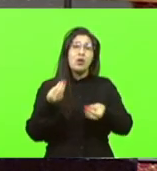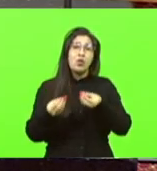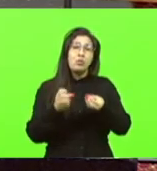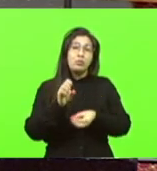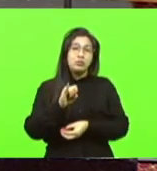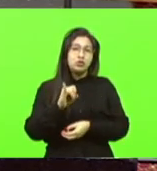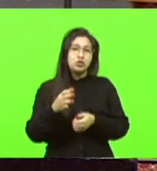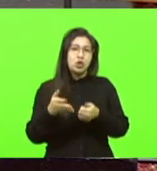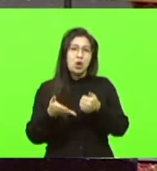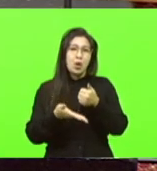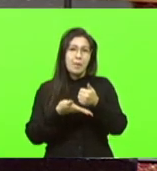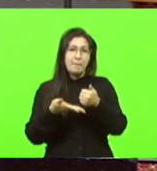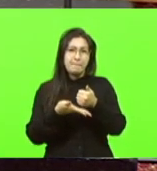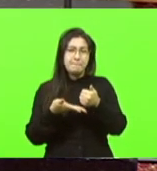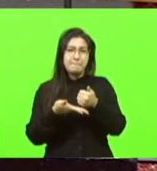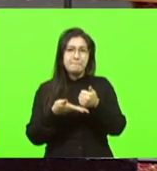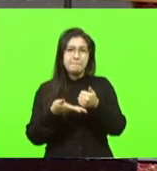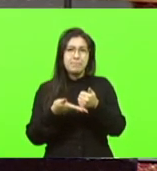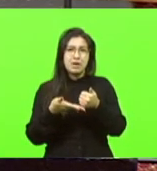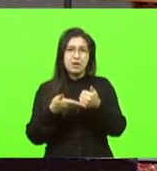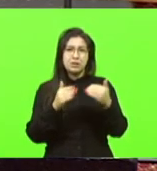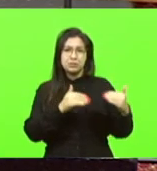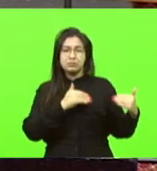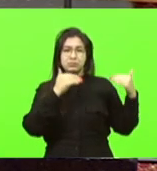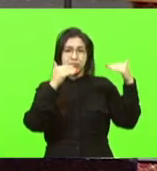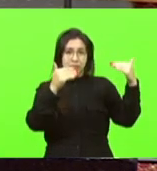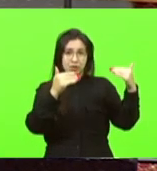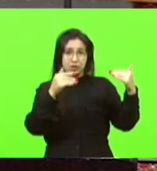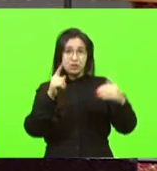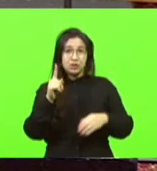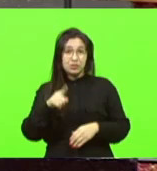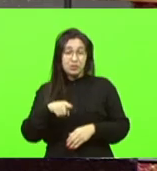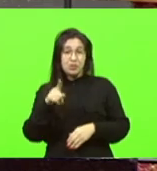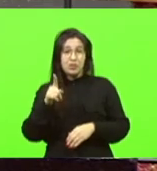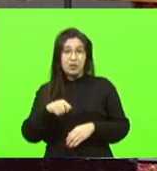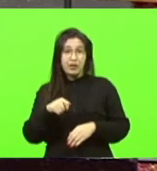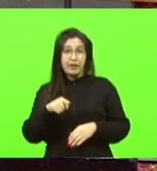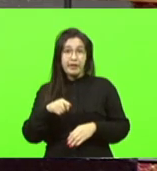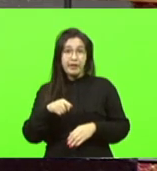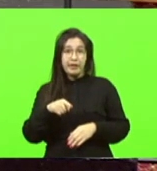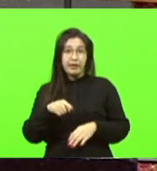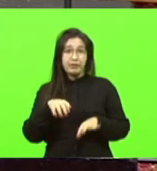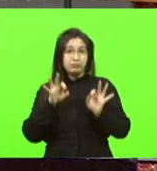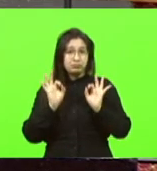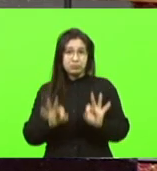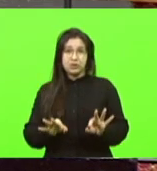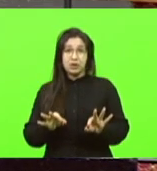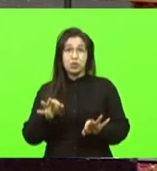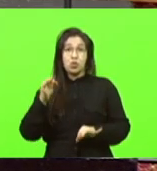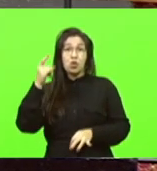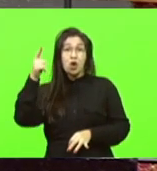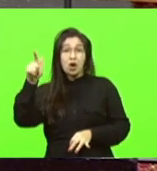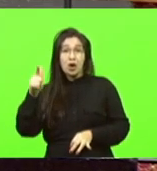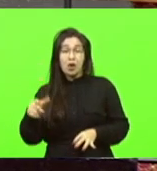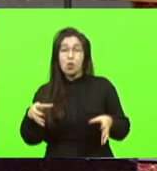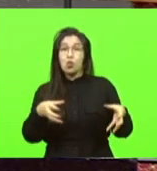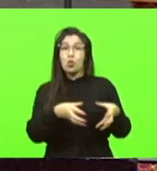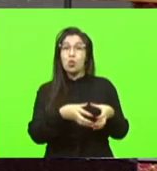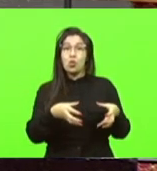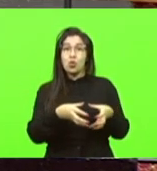piso do magistério se tratou de forma definitiva e as outras categorias